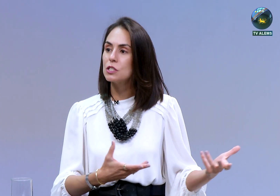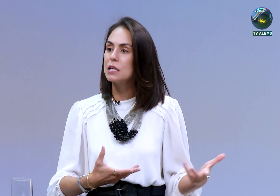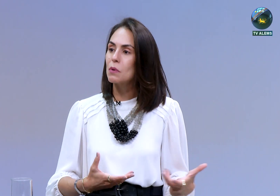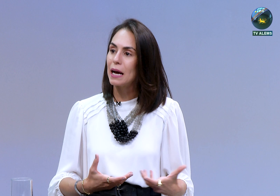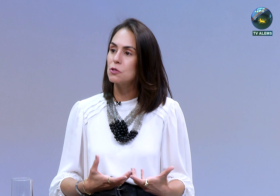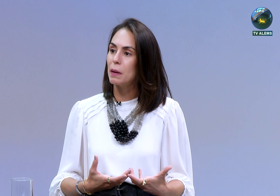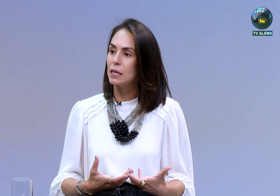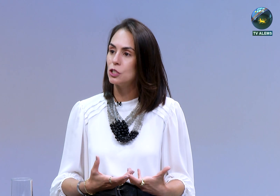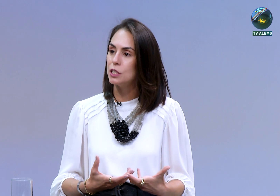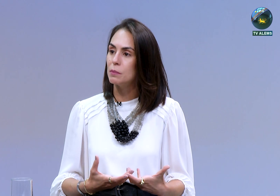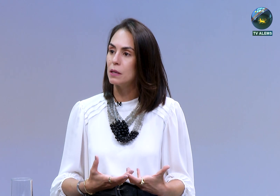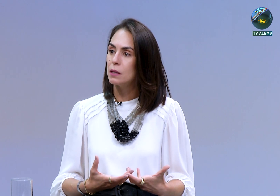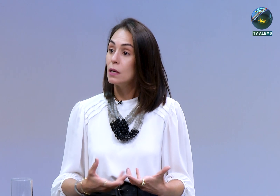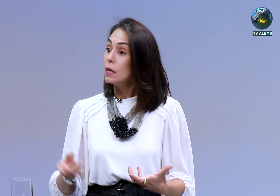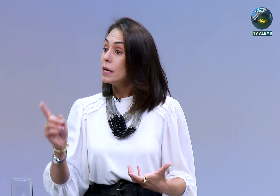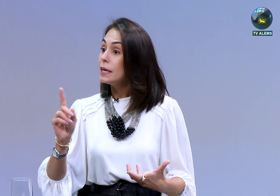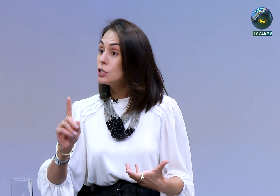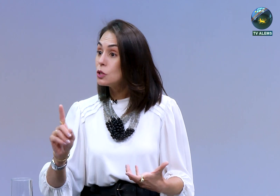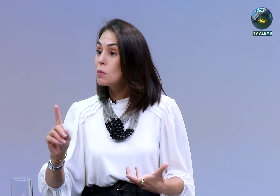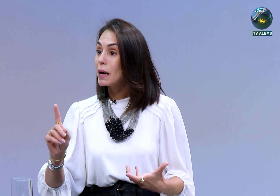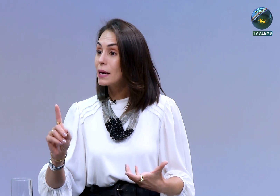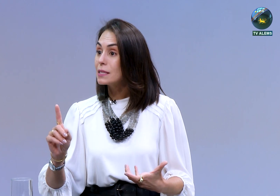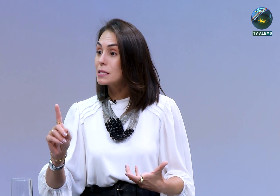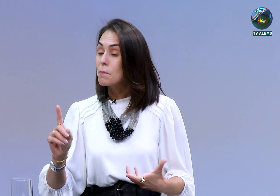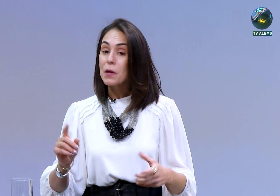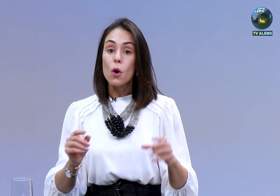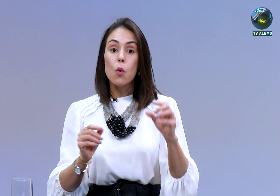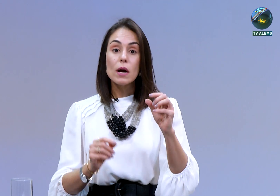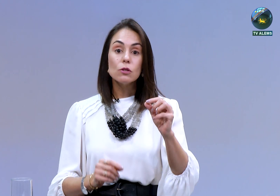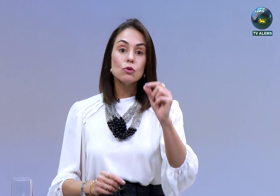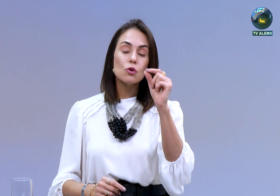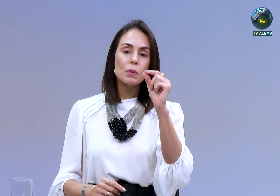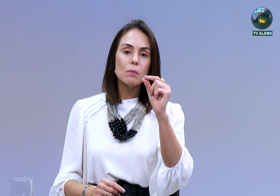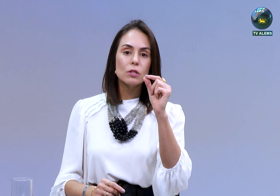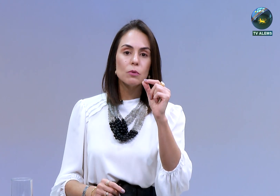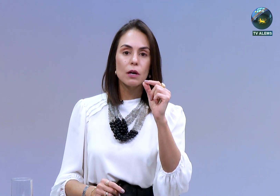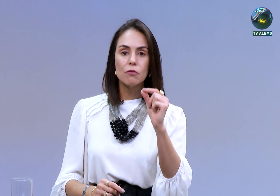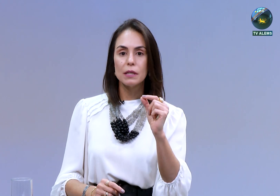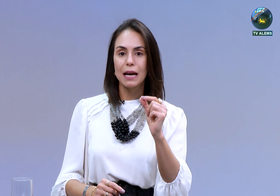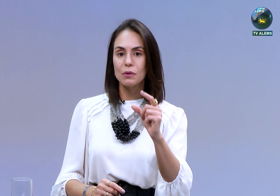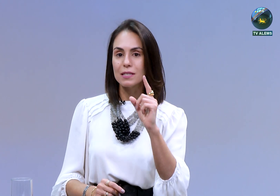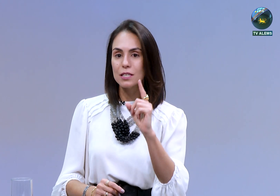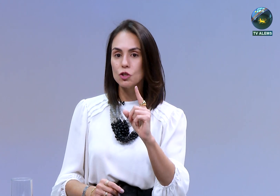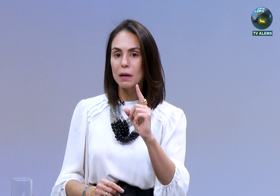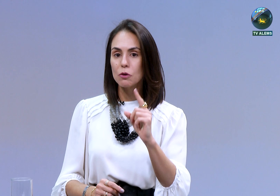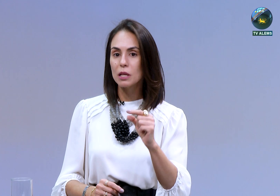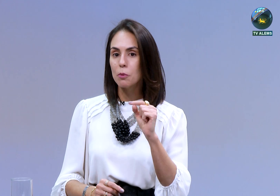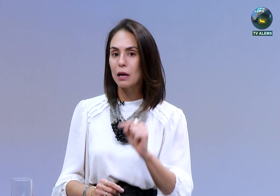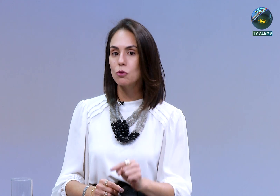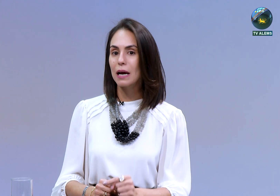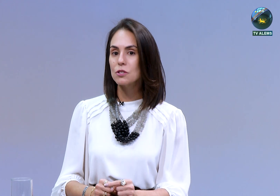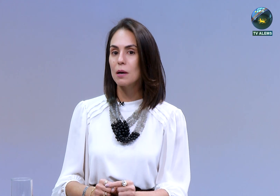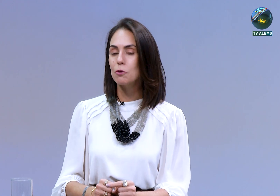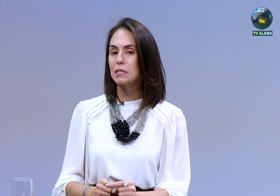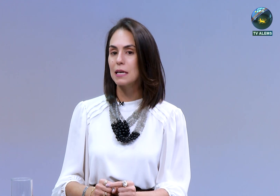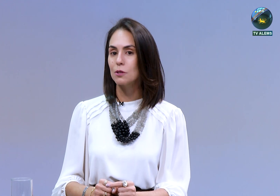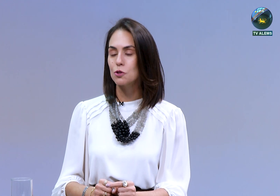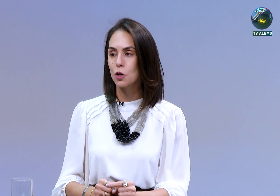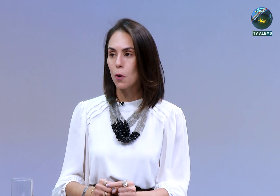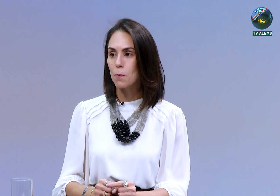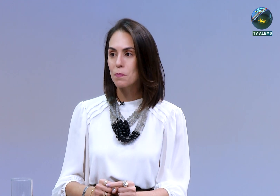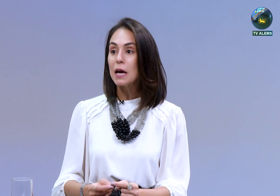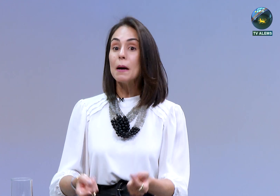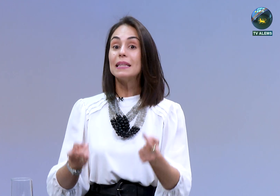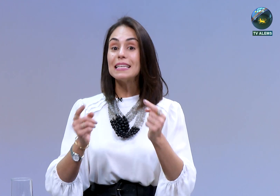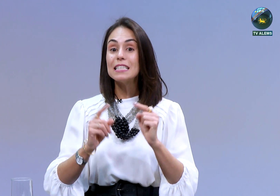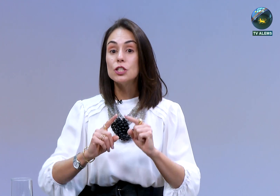força de ser um caso Paradigma e digo mais quando o Supremo Tribunal Federal decide o Marco temporal no caso raposa Serra